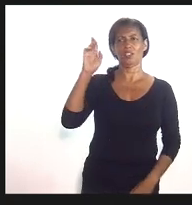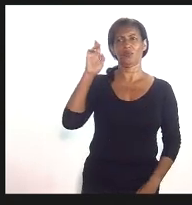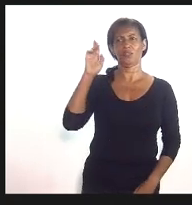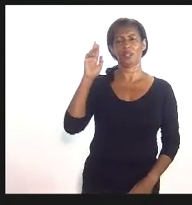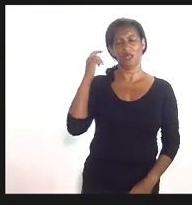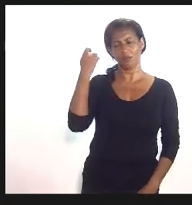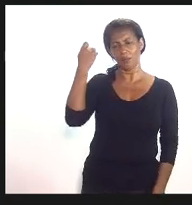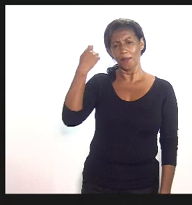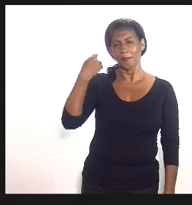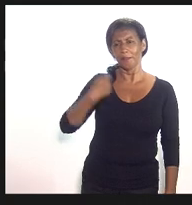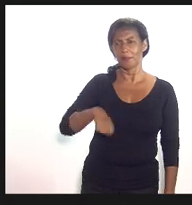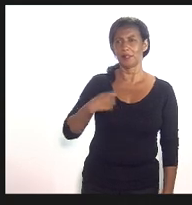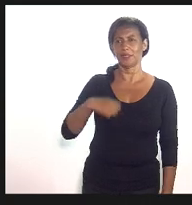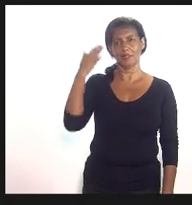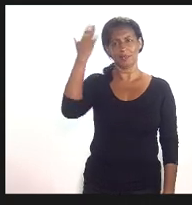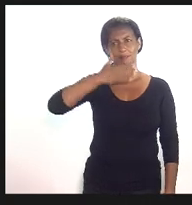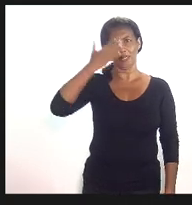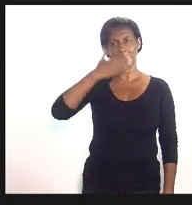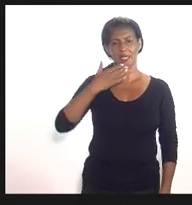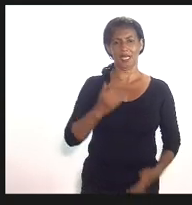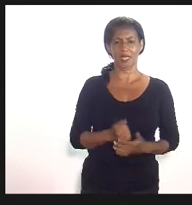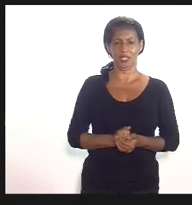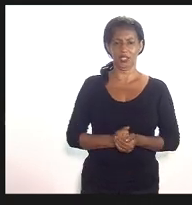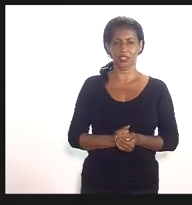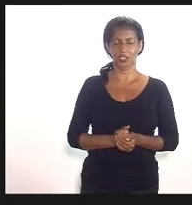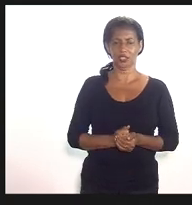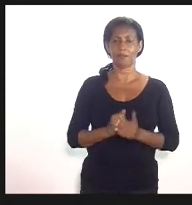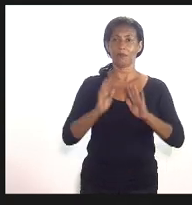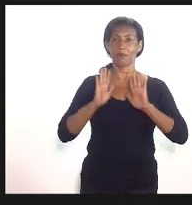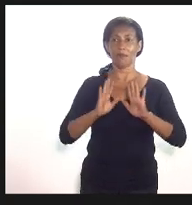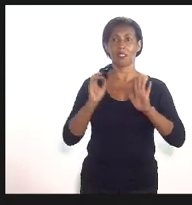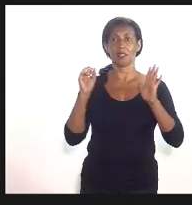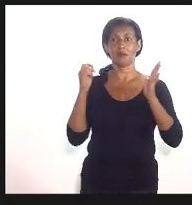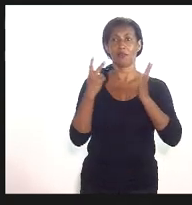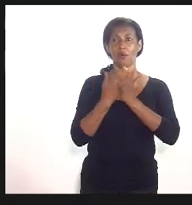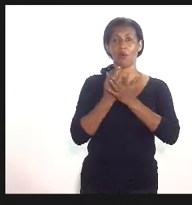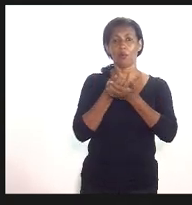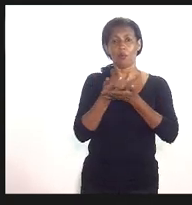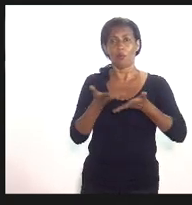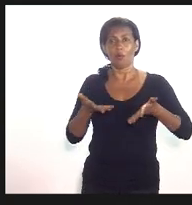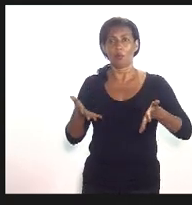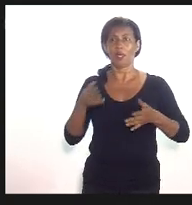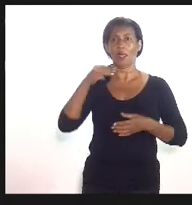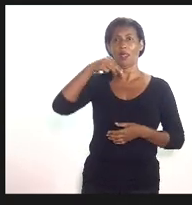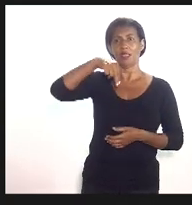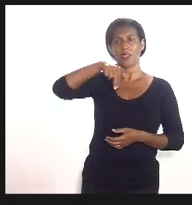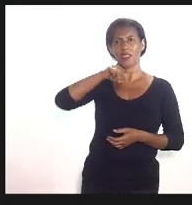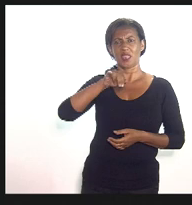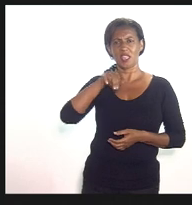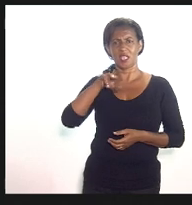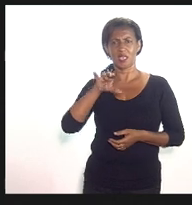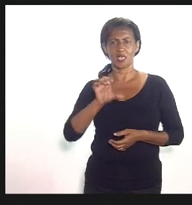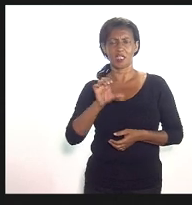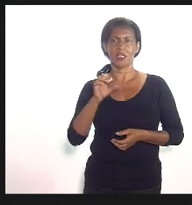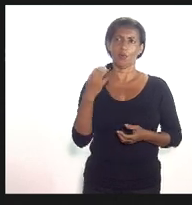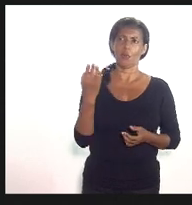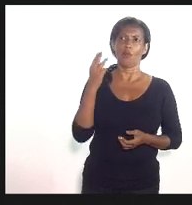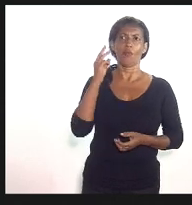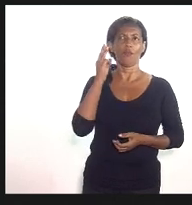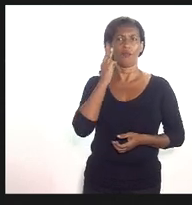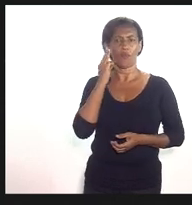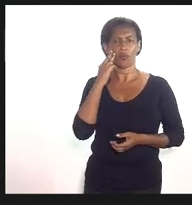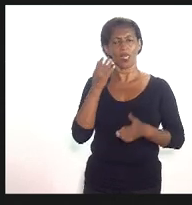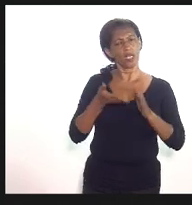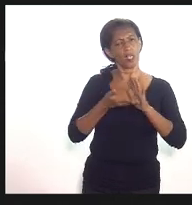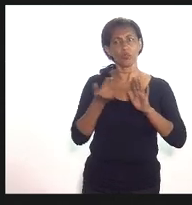concreto agora, do item 19 da pauta, se for o caso, em homenagem ao nosso querido deputado Valdec, eu até retiro o